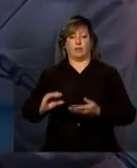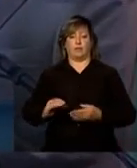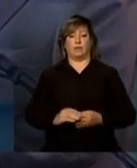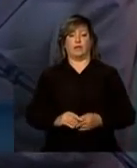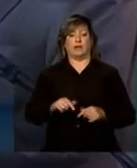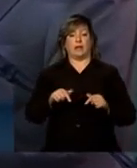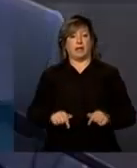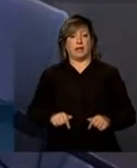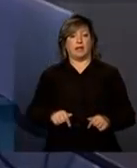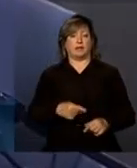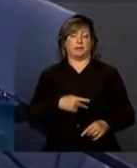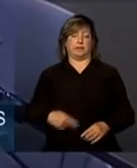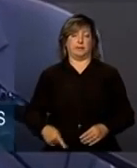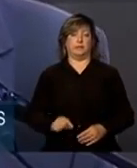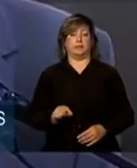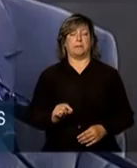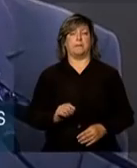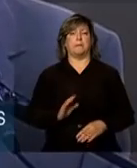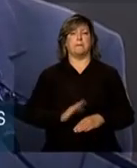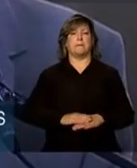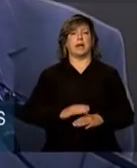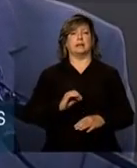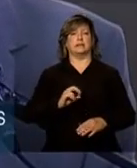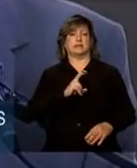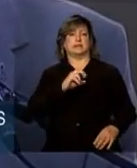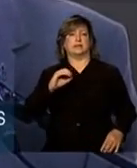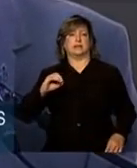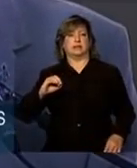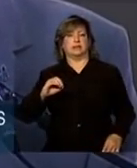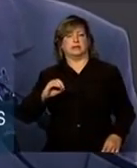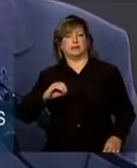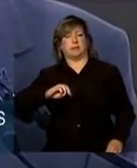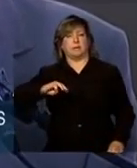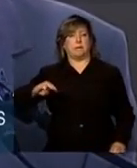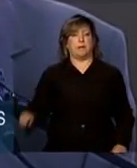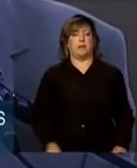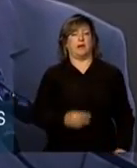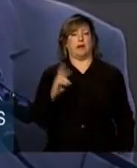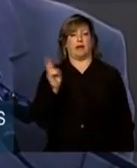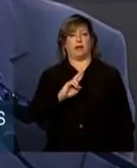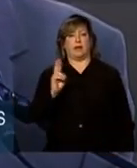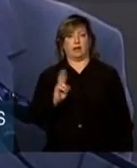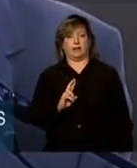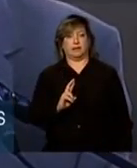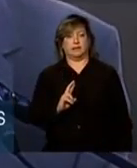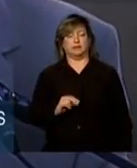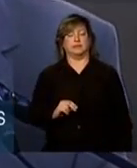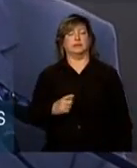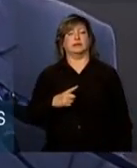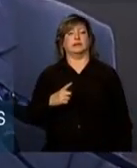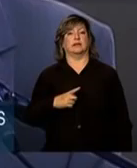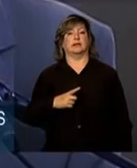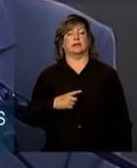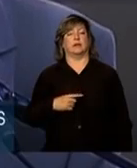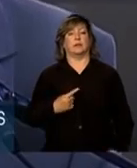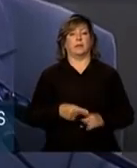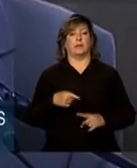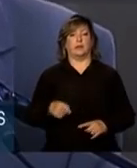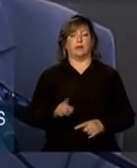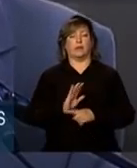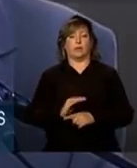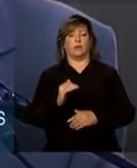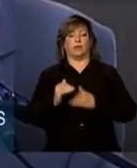aqui, presidenta, mais de meio bilhão de reais, numa parceria com o governo de Vossa Excelência, do